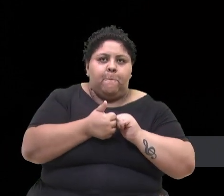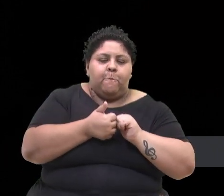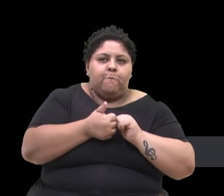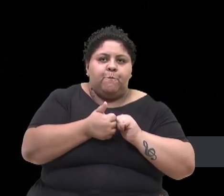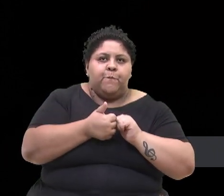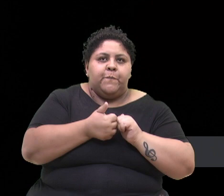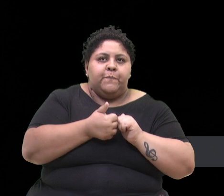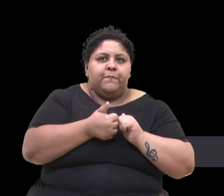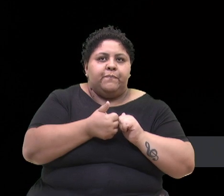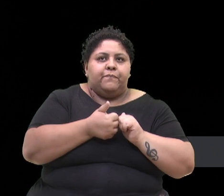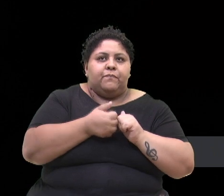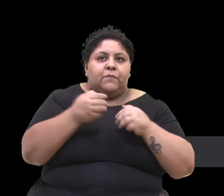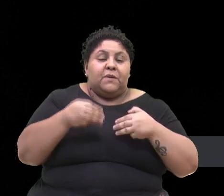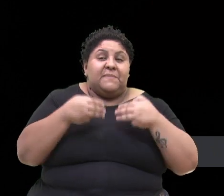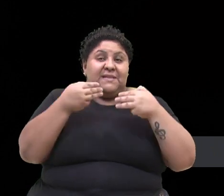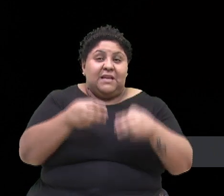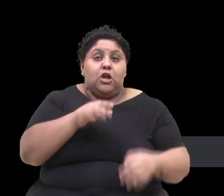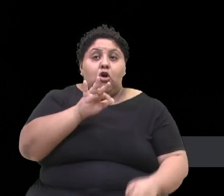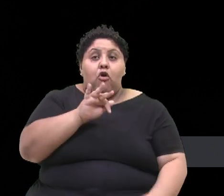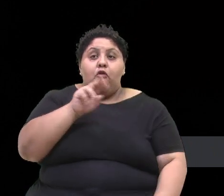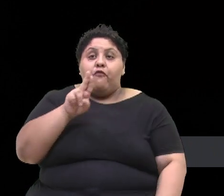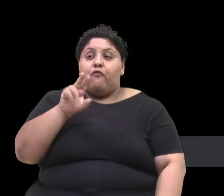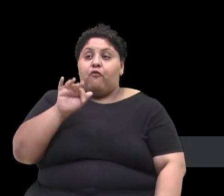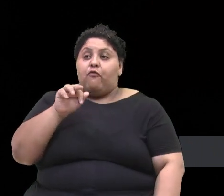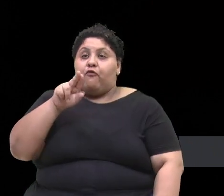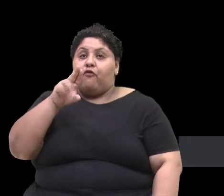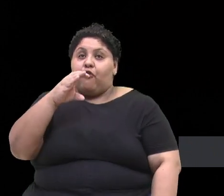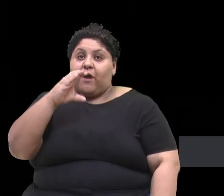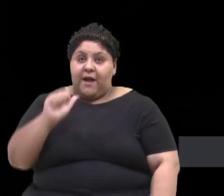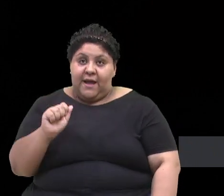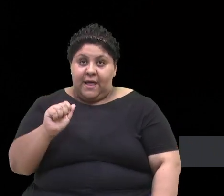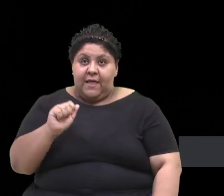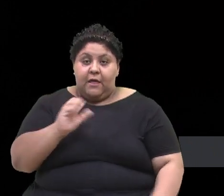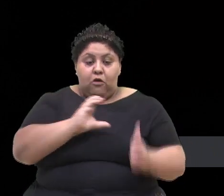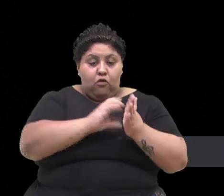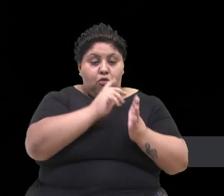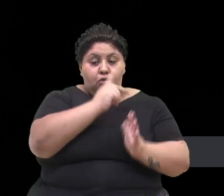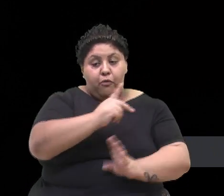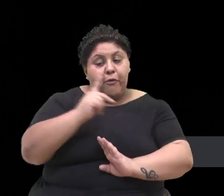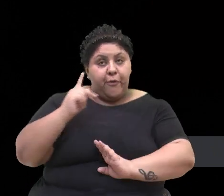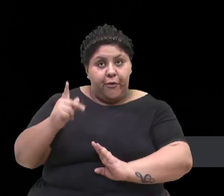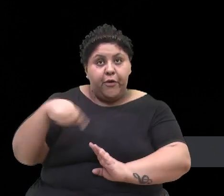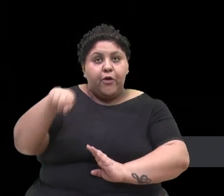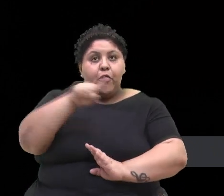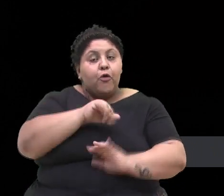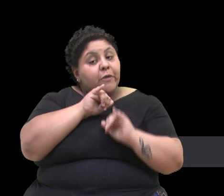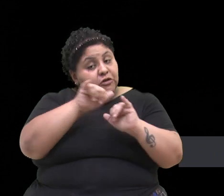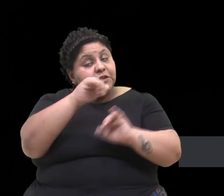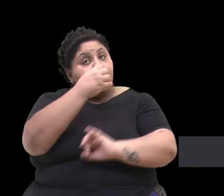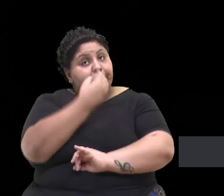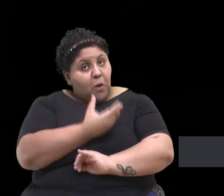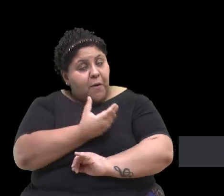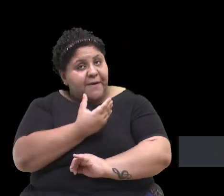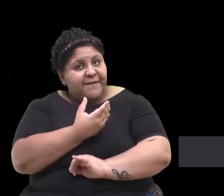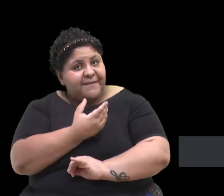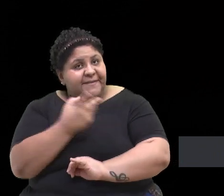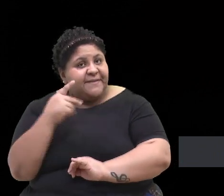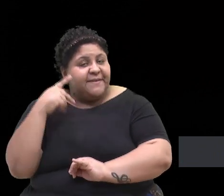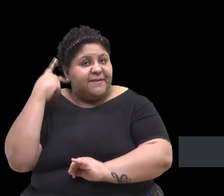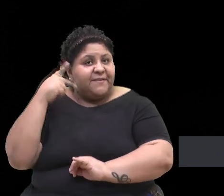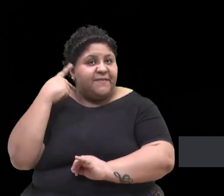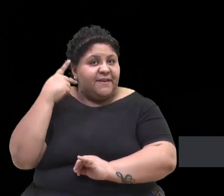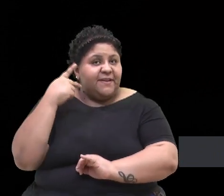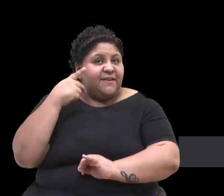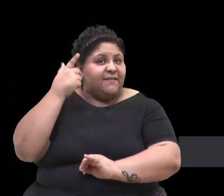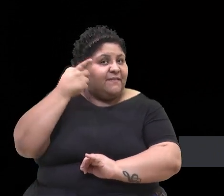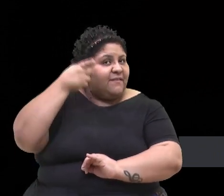do ministro Fufuca, do PP, e no Ministério dos Esportes uma notícia boa, vereador Lucas Gil.